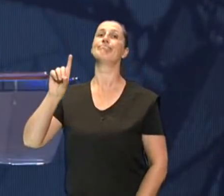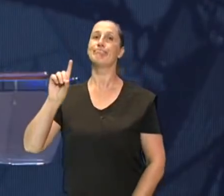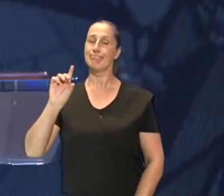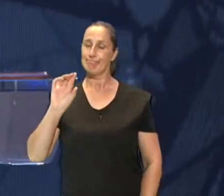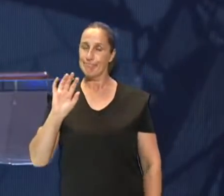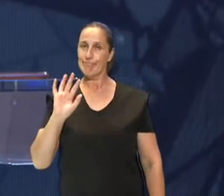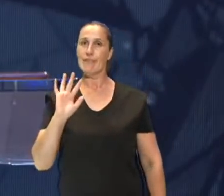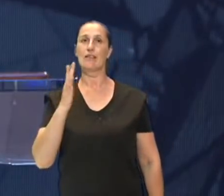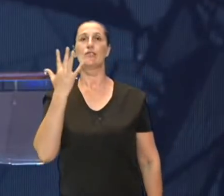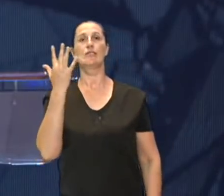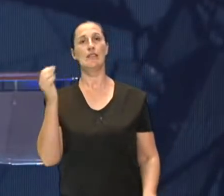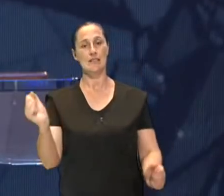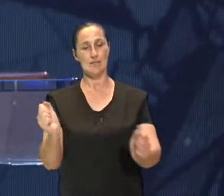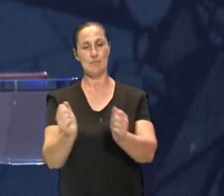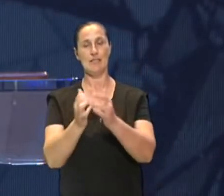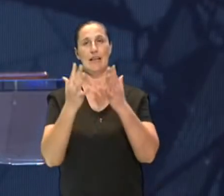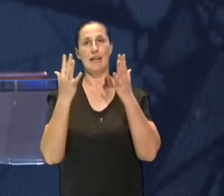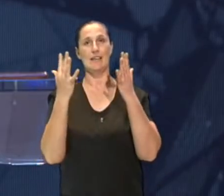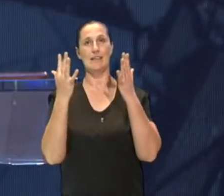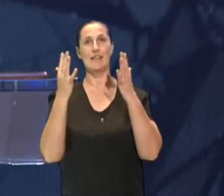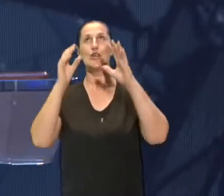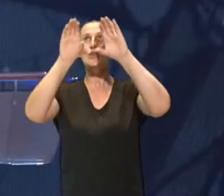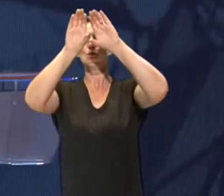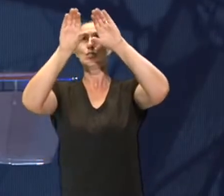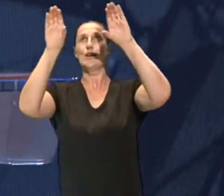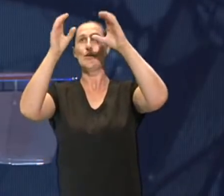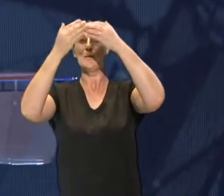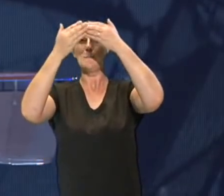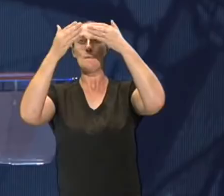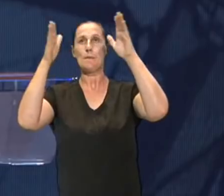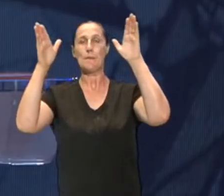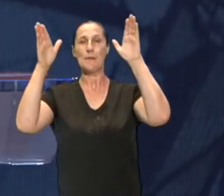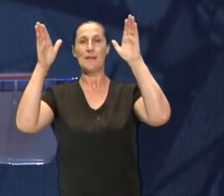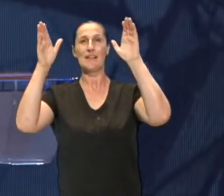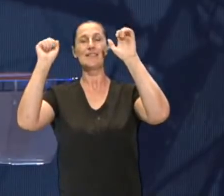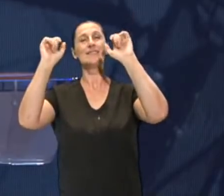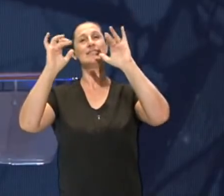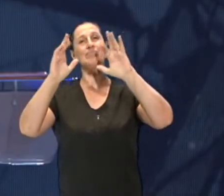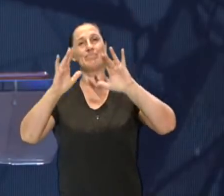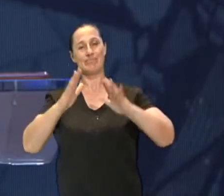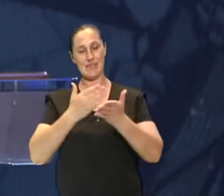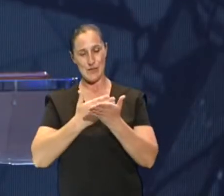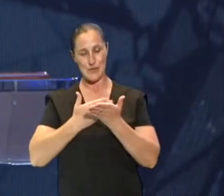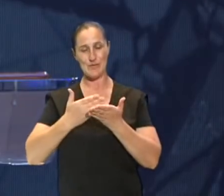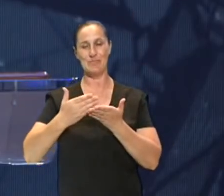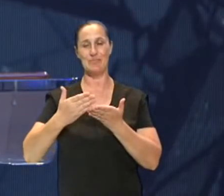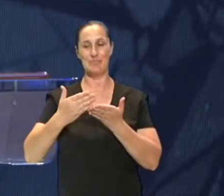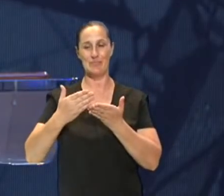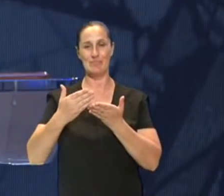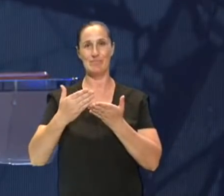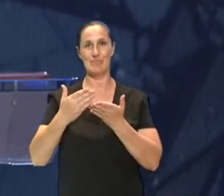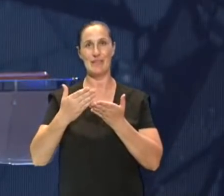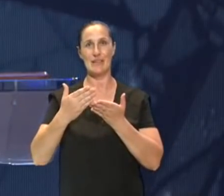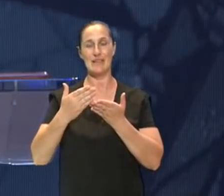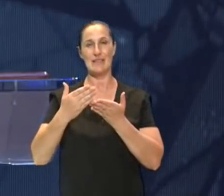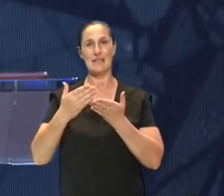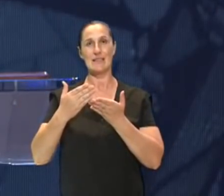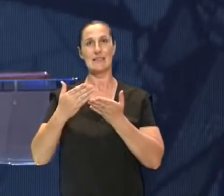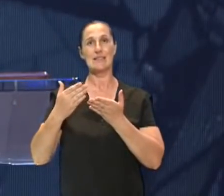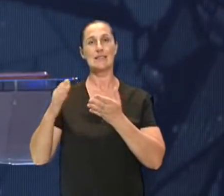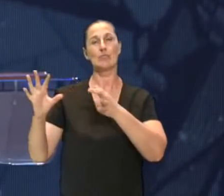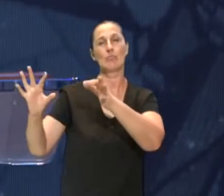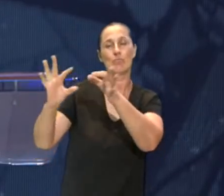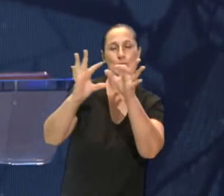que acontece. As portas do céu se abrem e Deus começa a entrar em